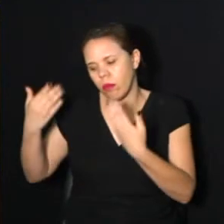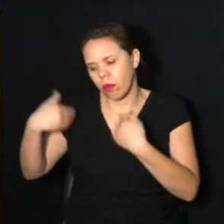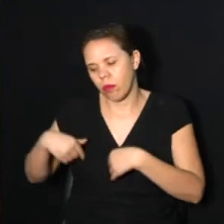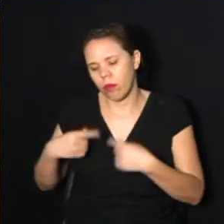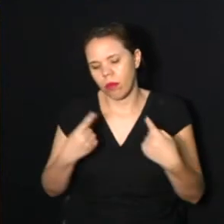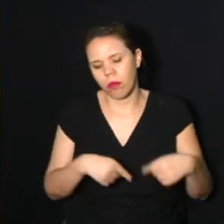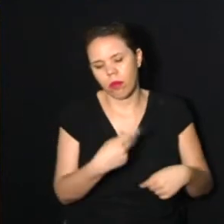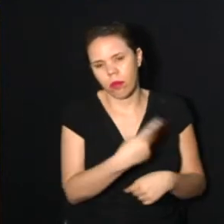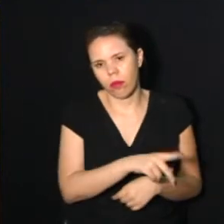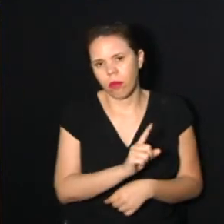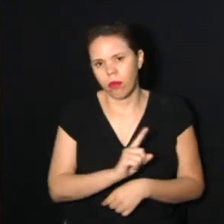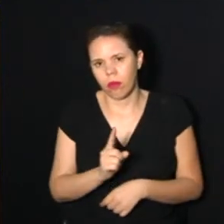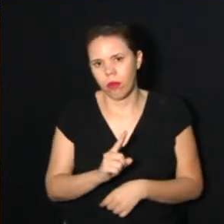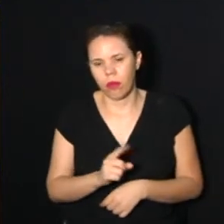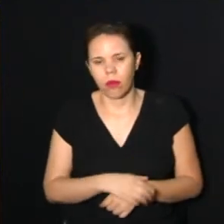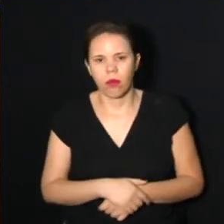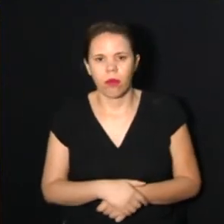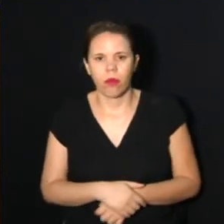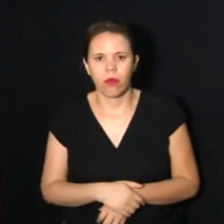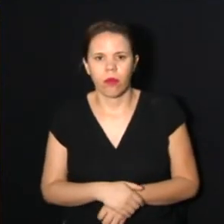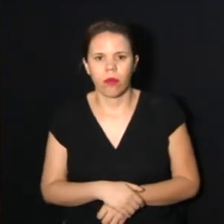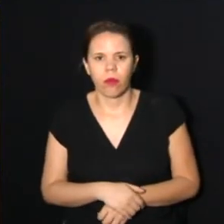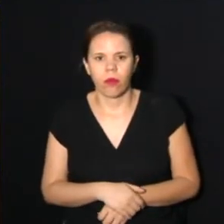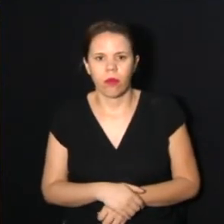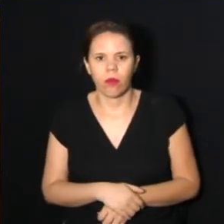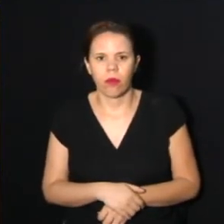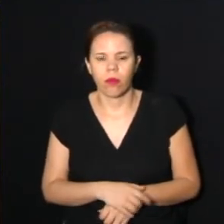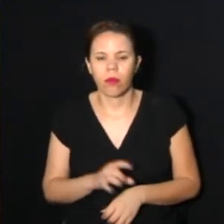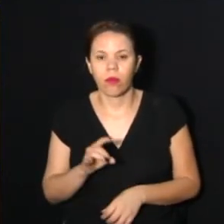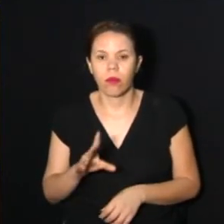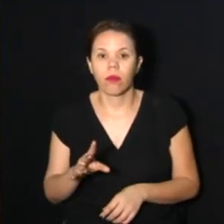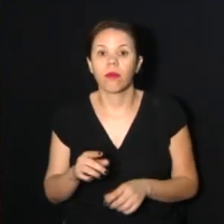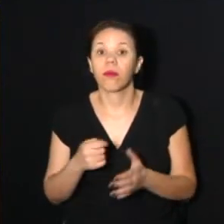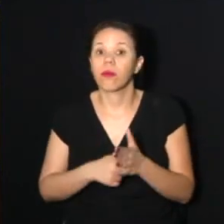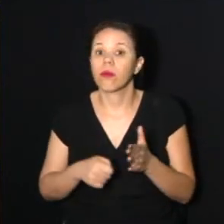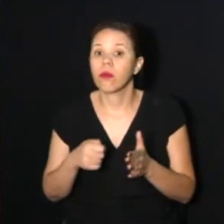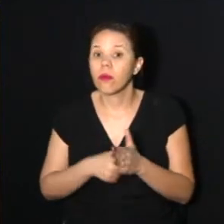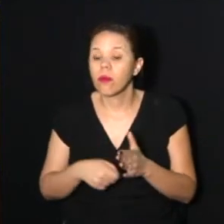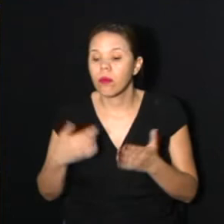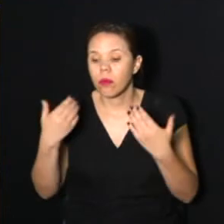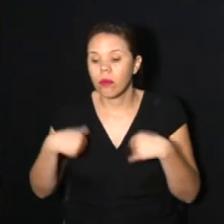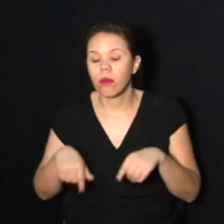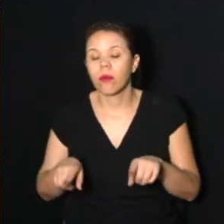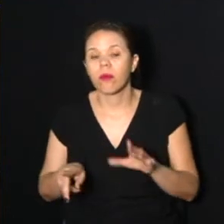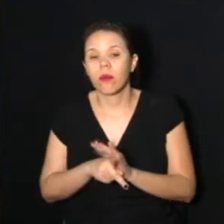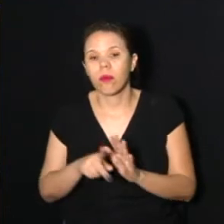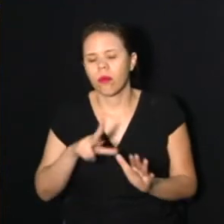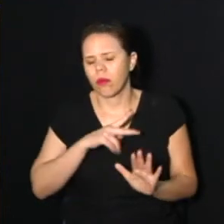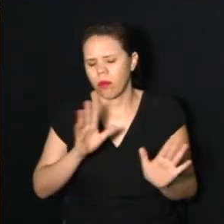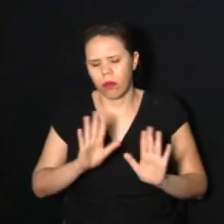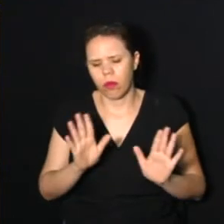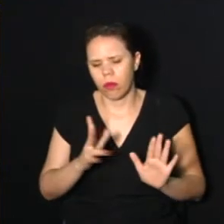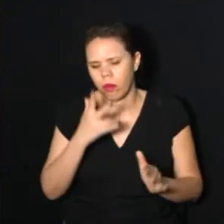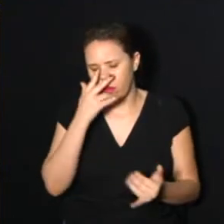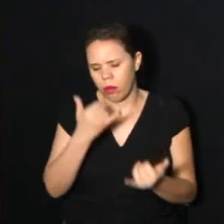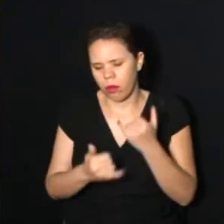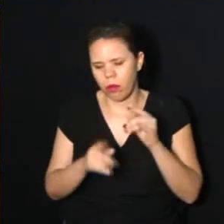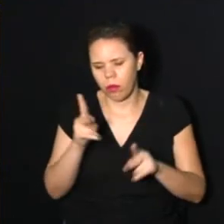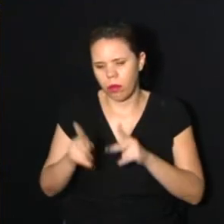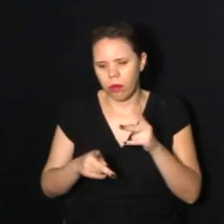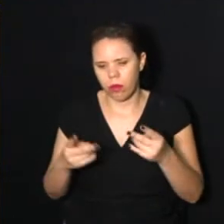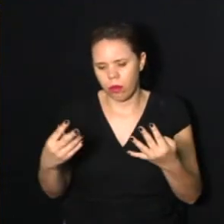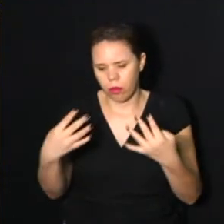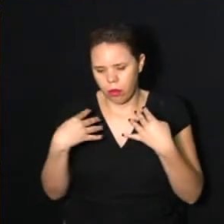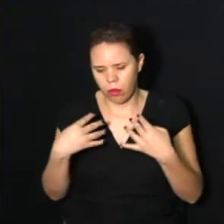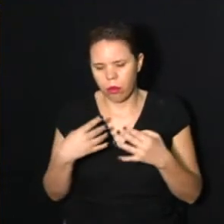ele. As contrariedades são majoritárias, não chega a esse vereador. Então, às vezes, pode parecer aos olhos das pessoas que